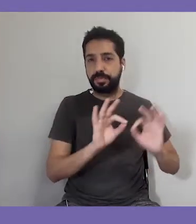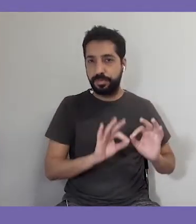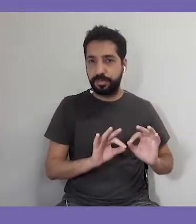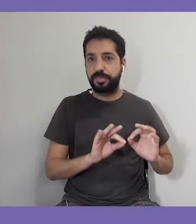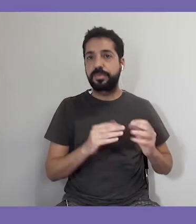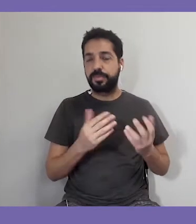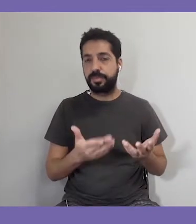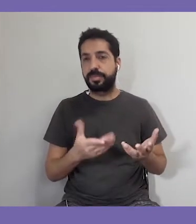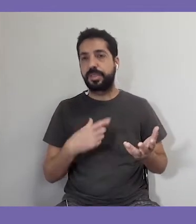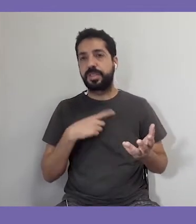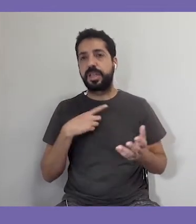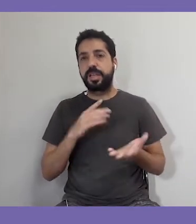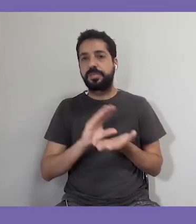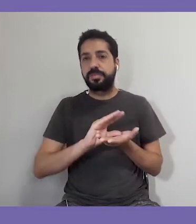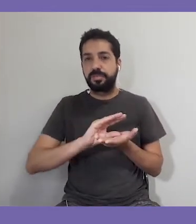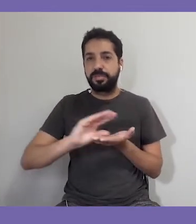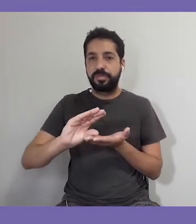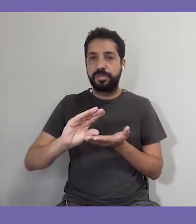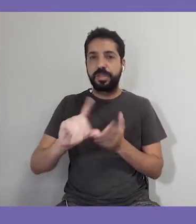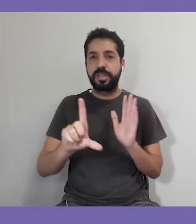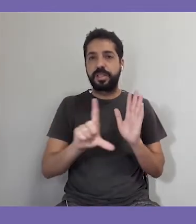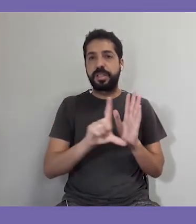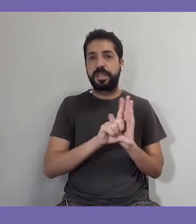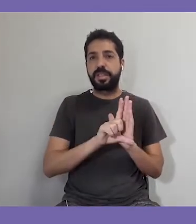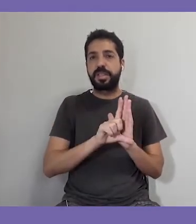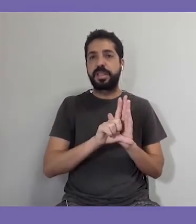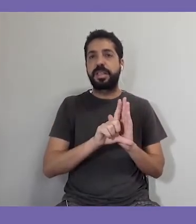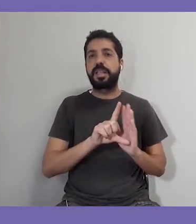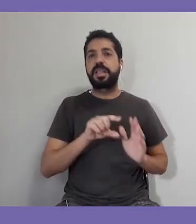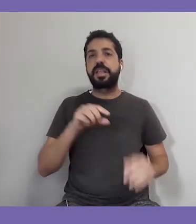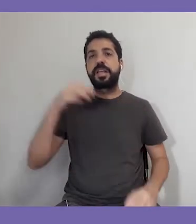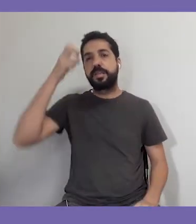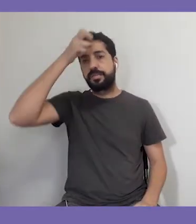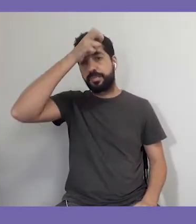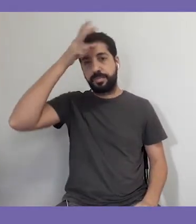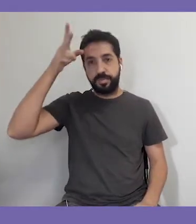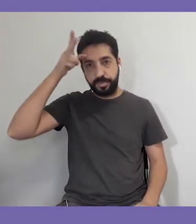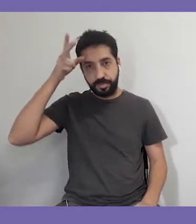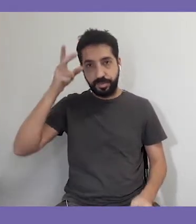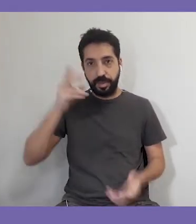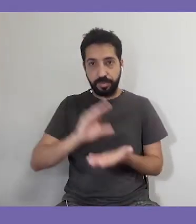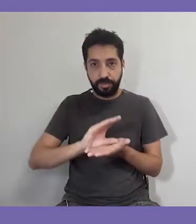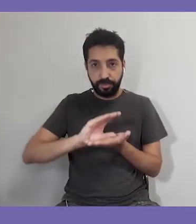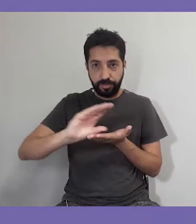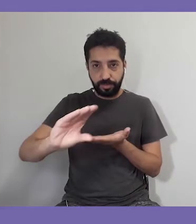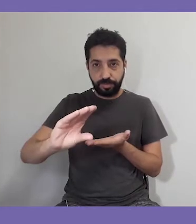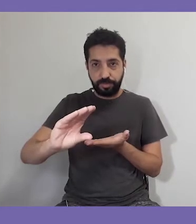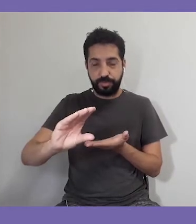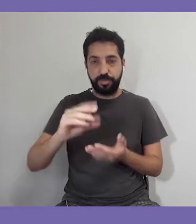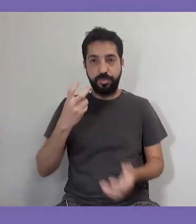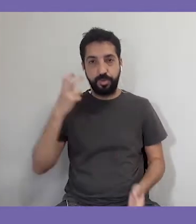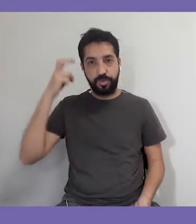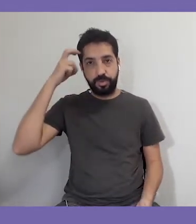Filme Urgente, que foi incentivado através da Lei Municipal de Incentivo à Cultura.